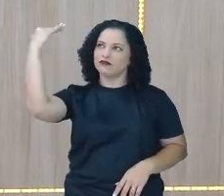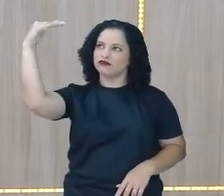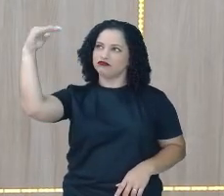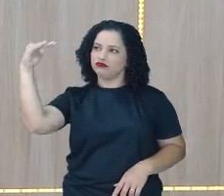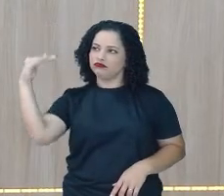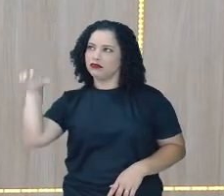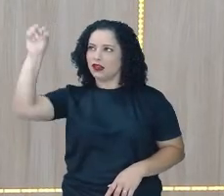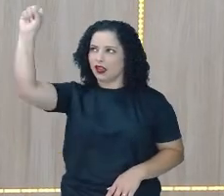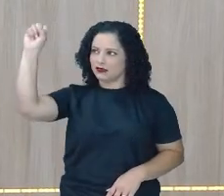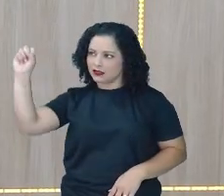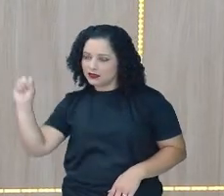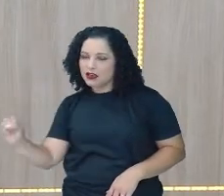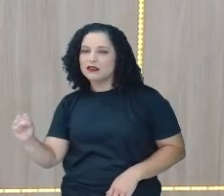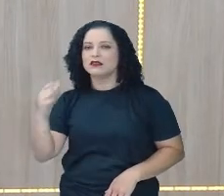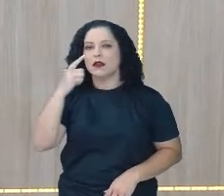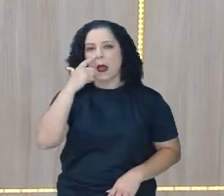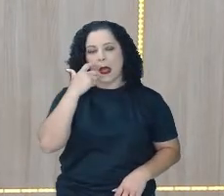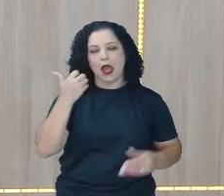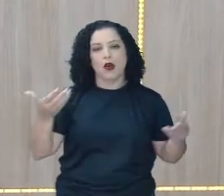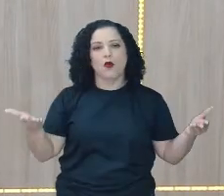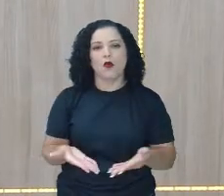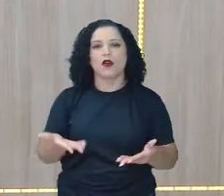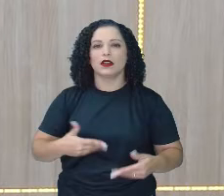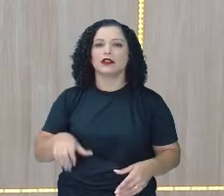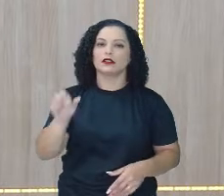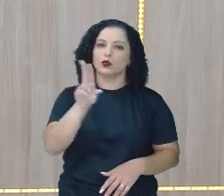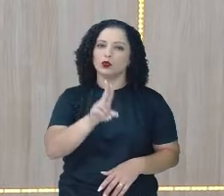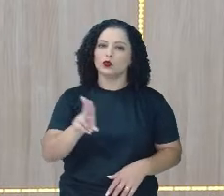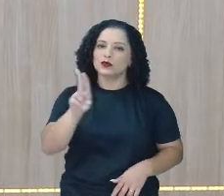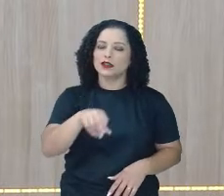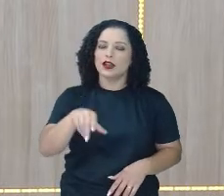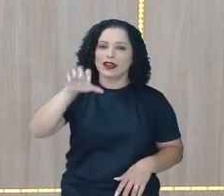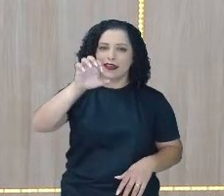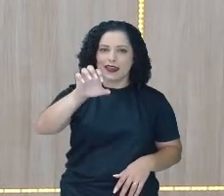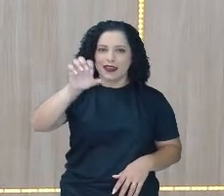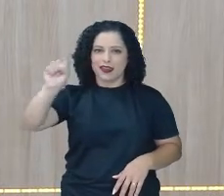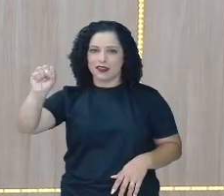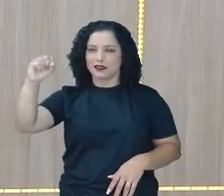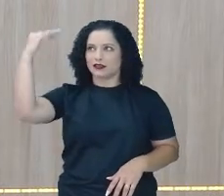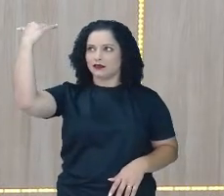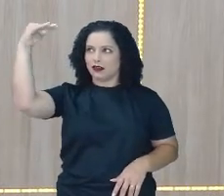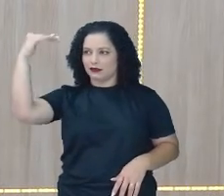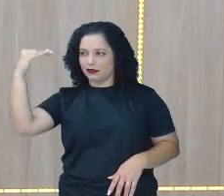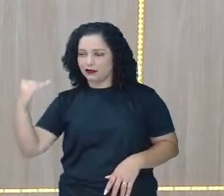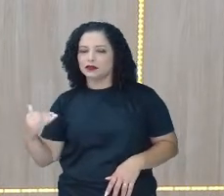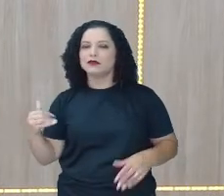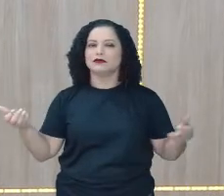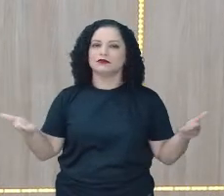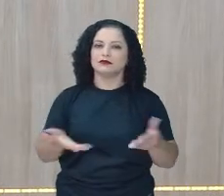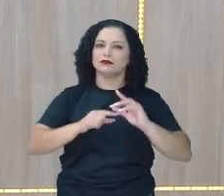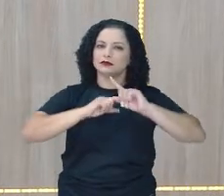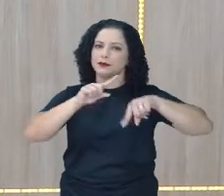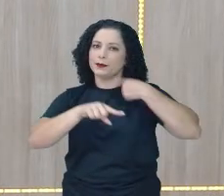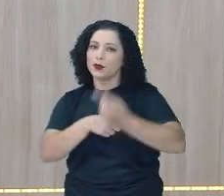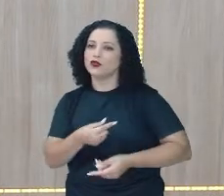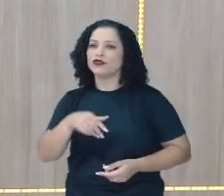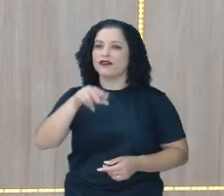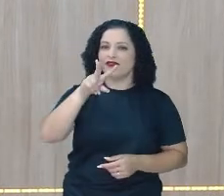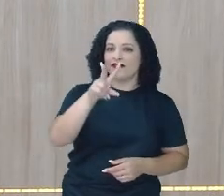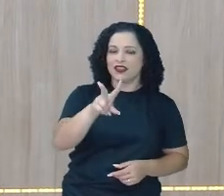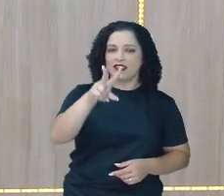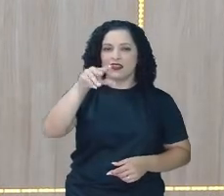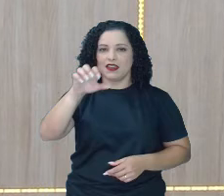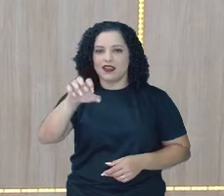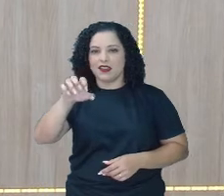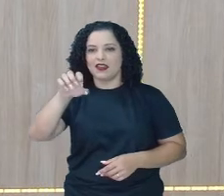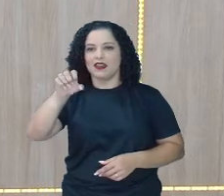com som de chiado, você vai acrescentar o ES. Em outras palavras, você vai colocar VES. Que